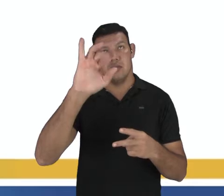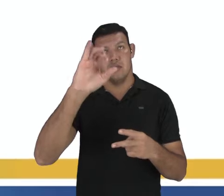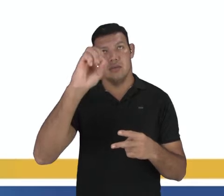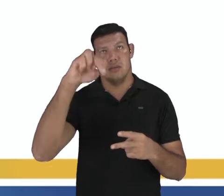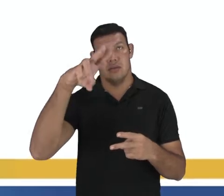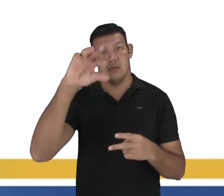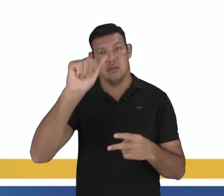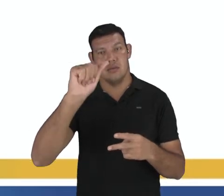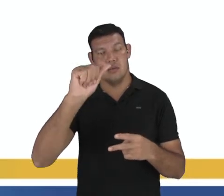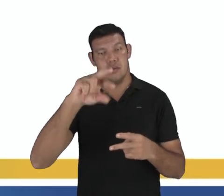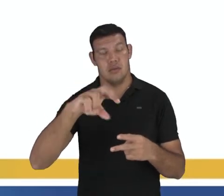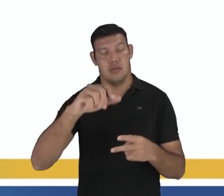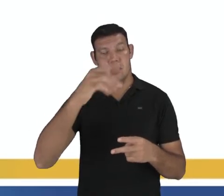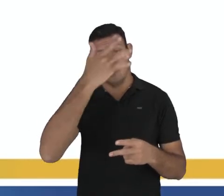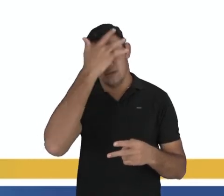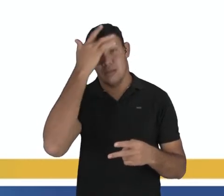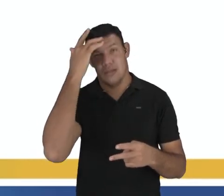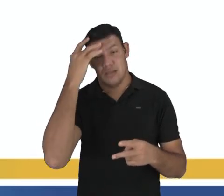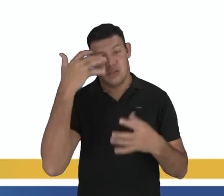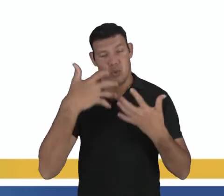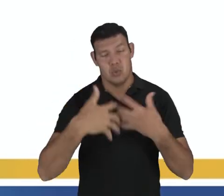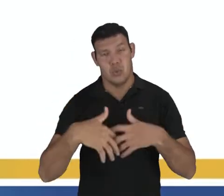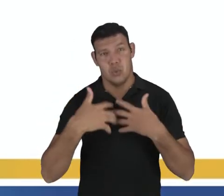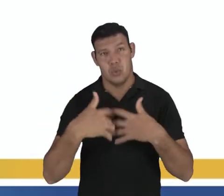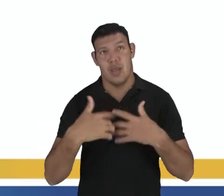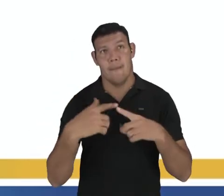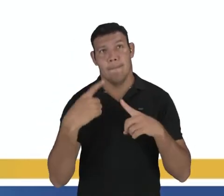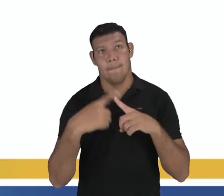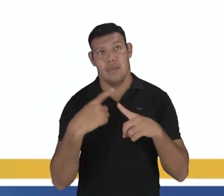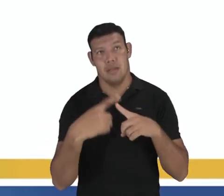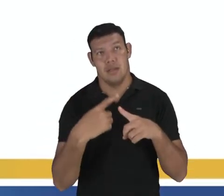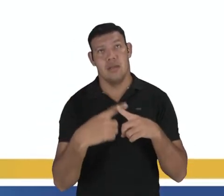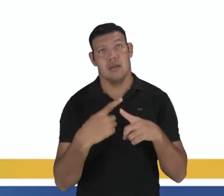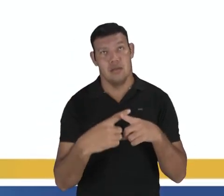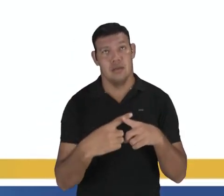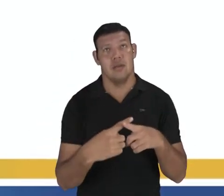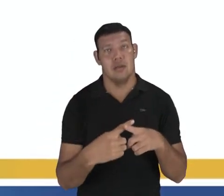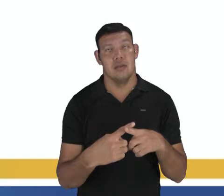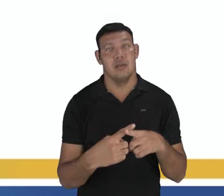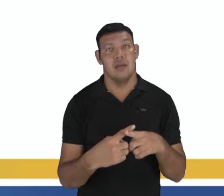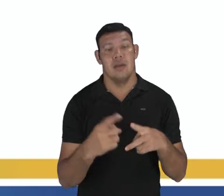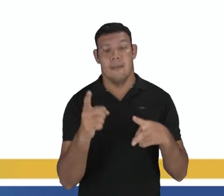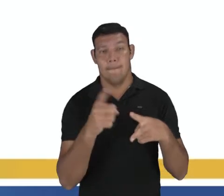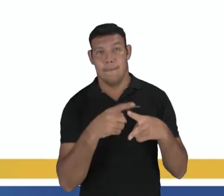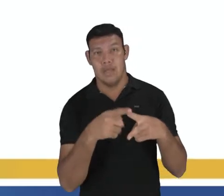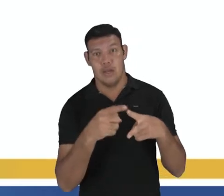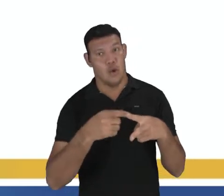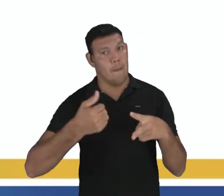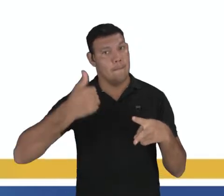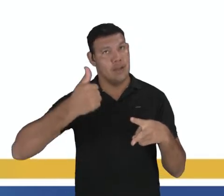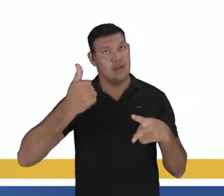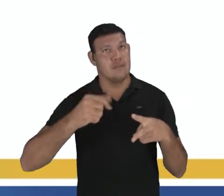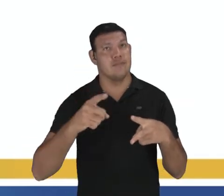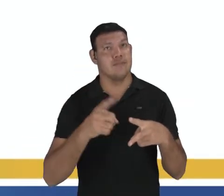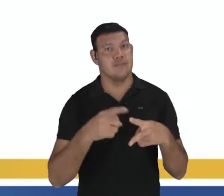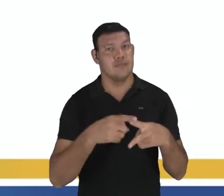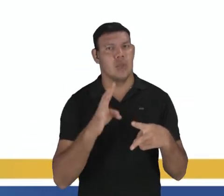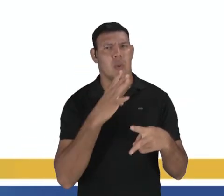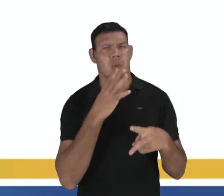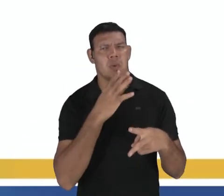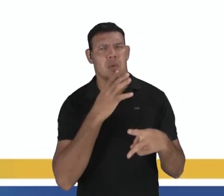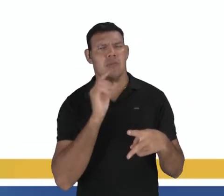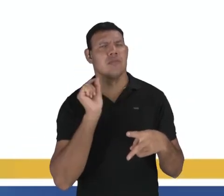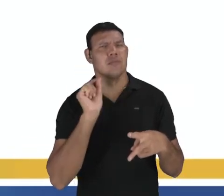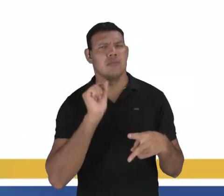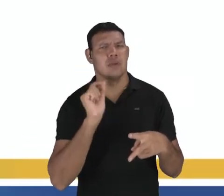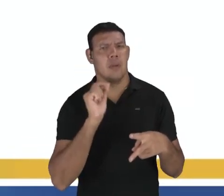a mentalidade popular acaba confundindo, porque essa África setentrional, ela foi conhecida durante algum tempo